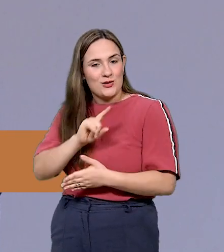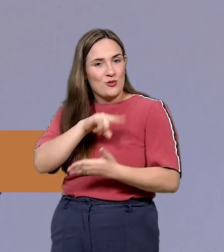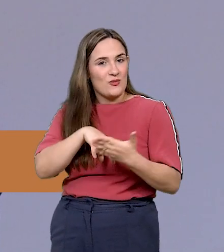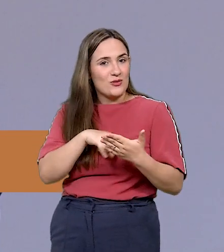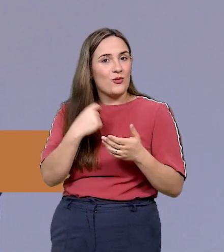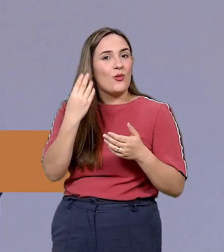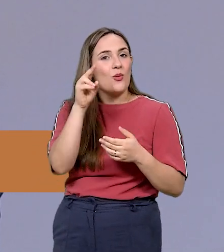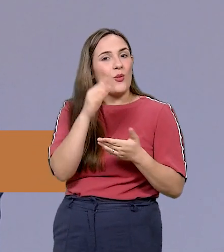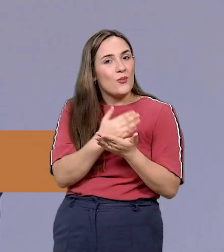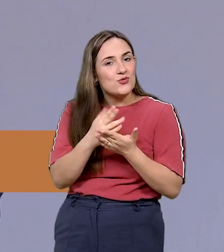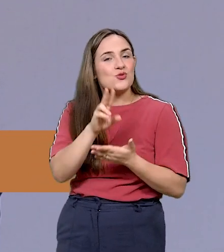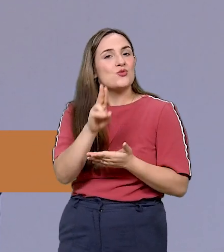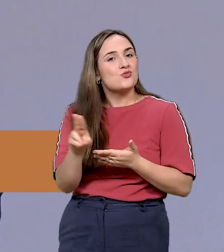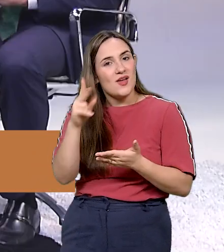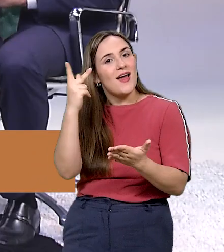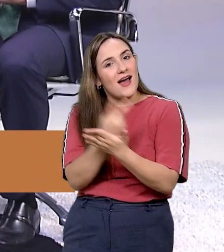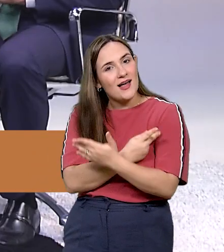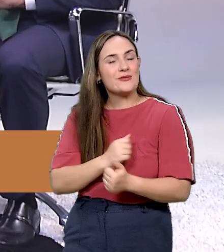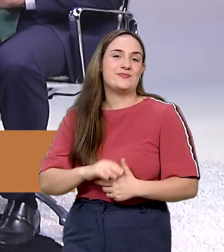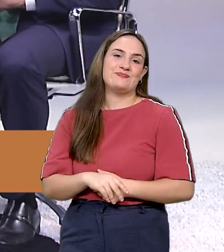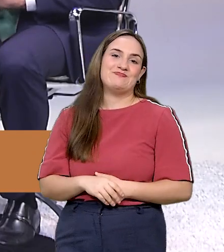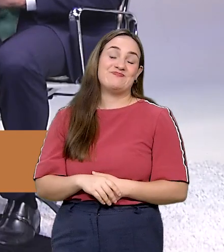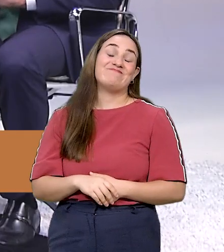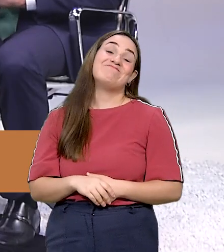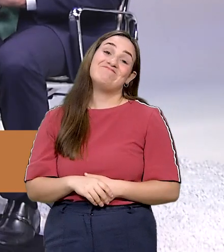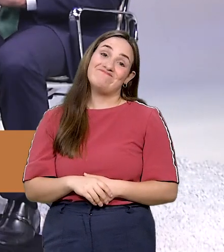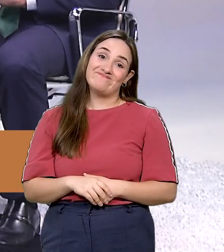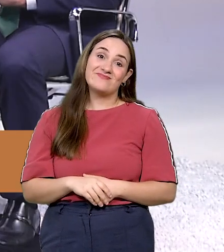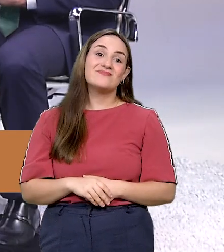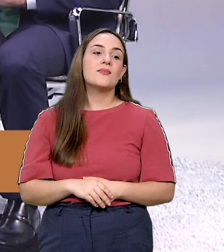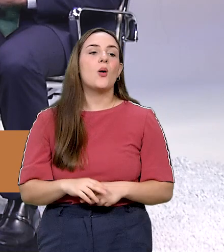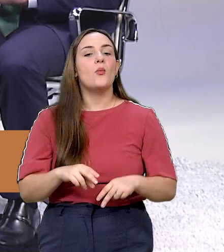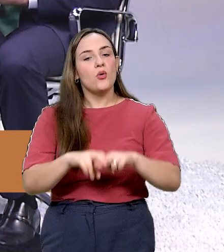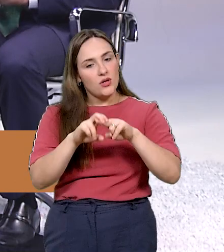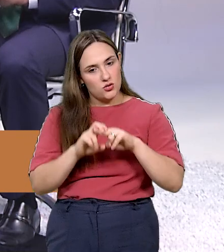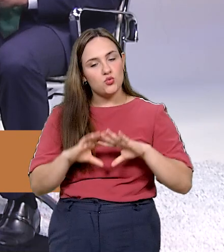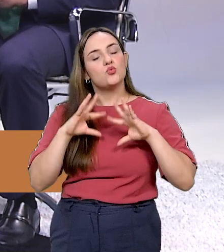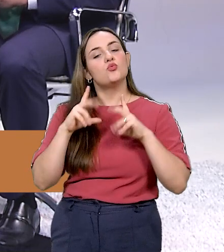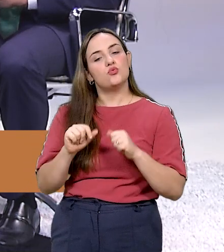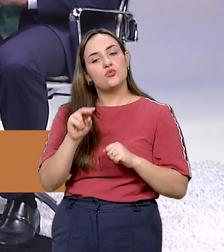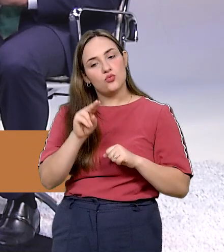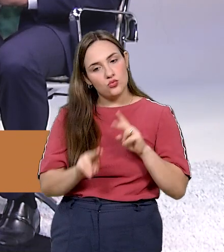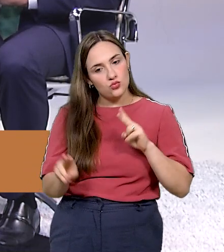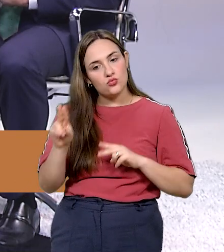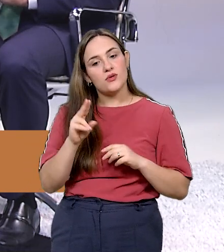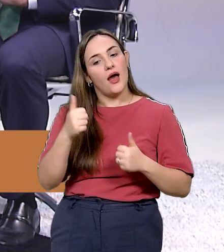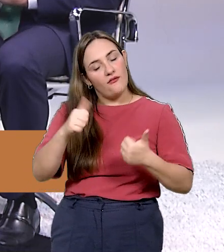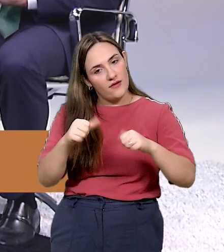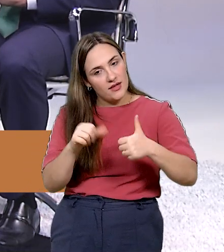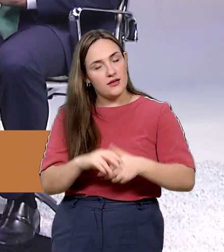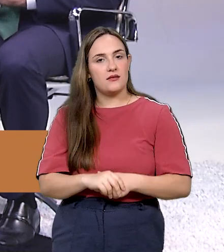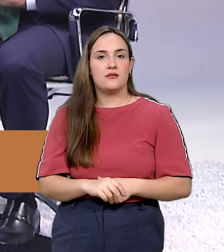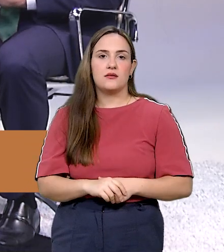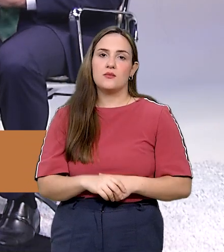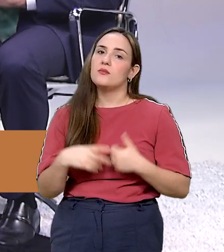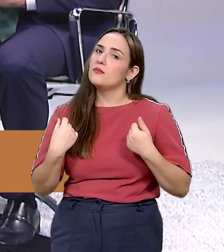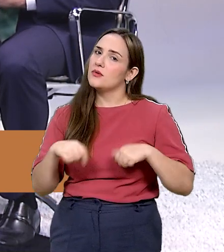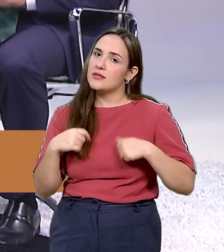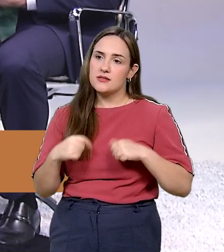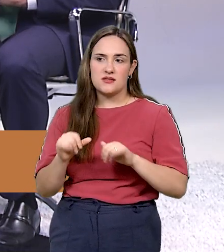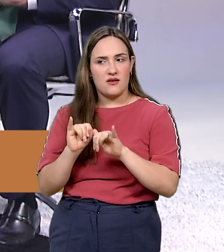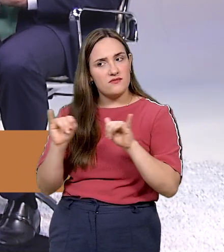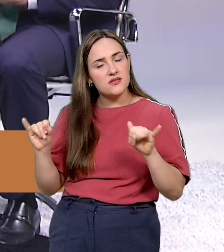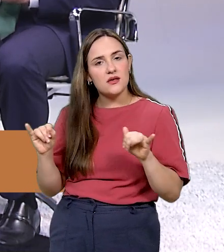esses documentos e começaram a utilizar de maneira indevida. Então, tudo isso está sendo analisado para a gente poder, primeiro, alertar as